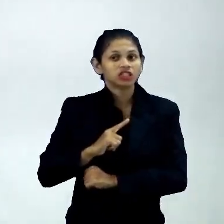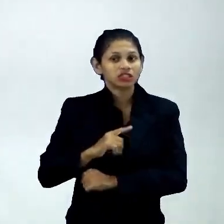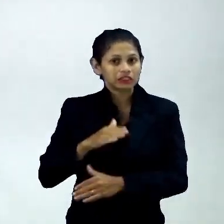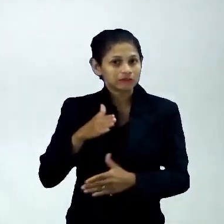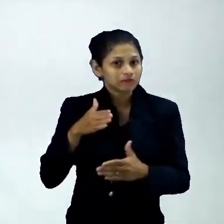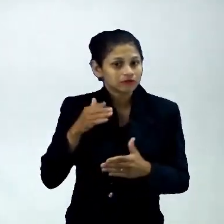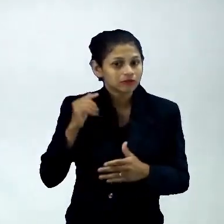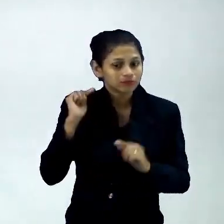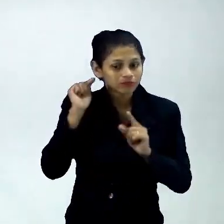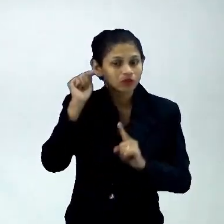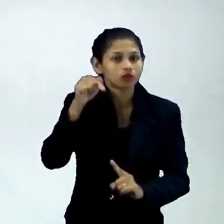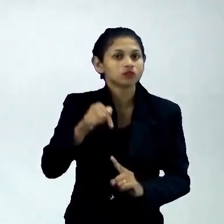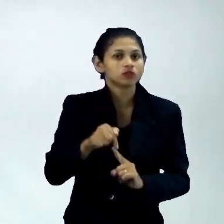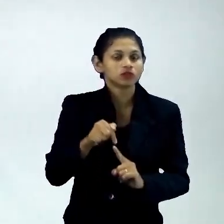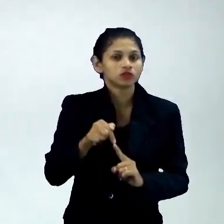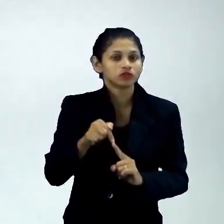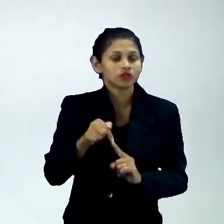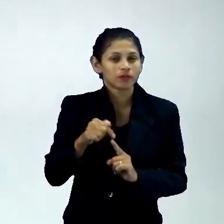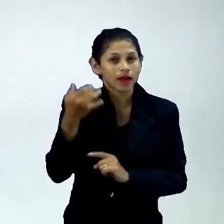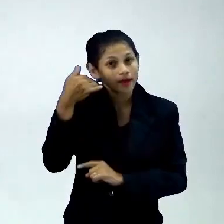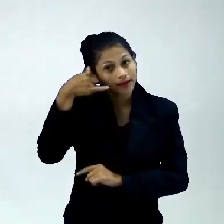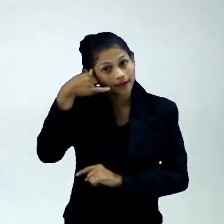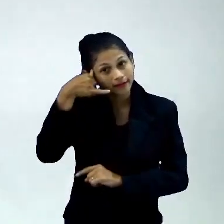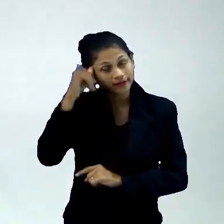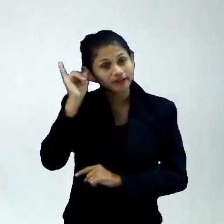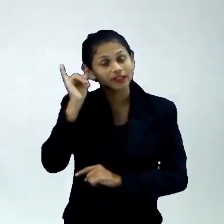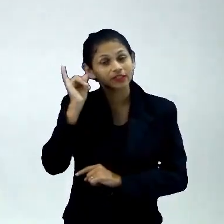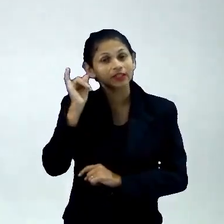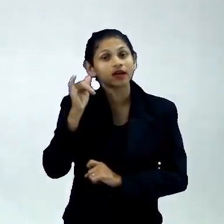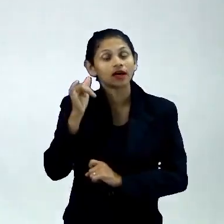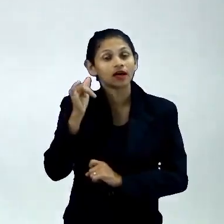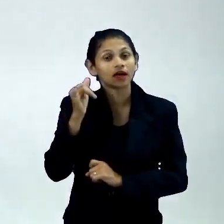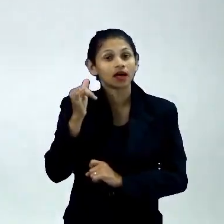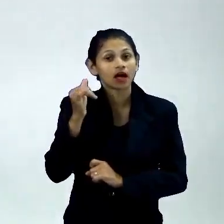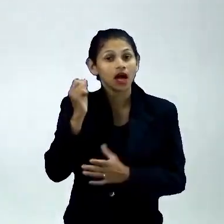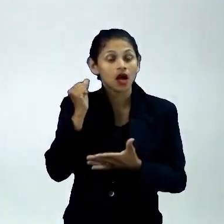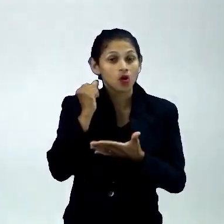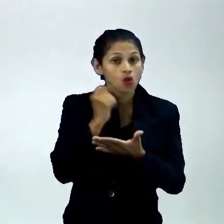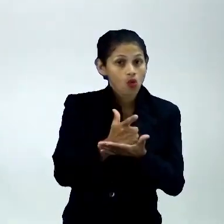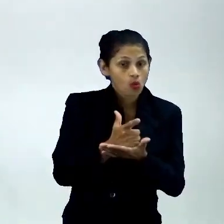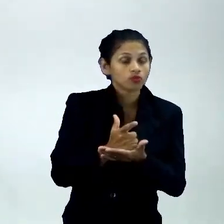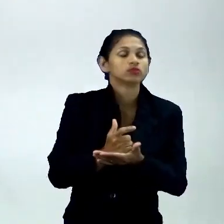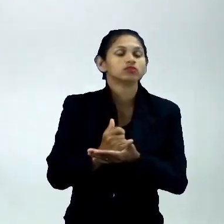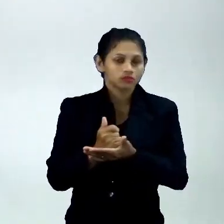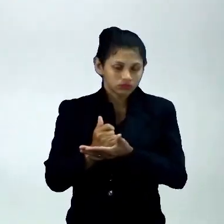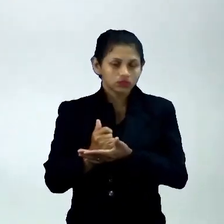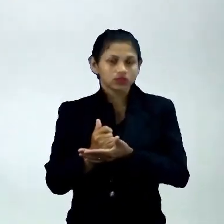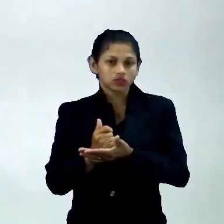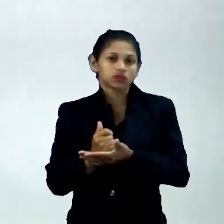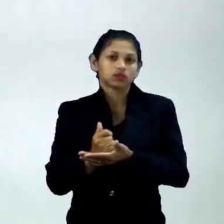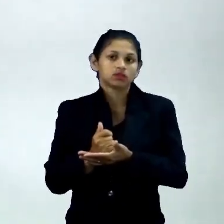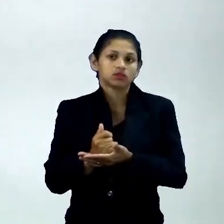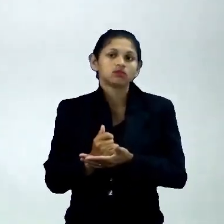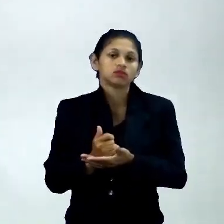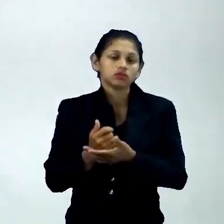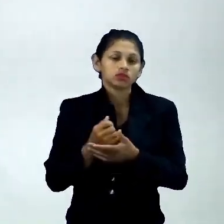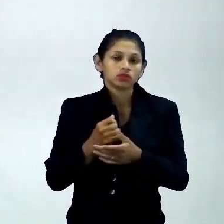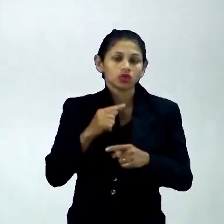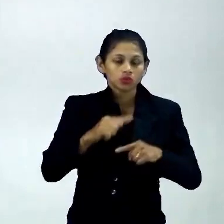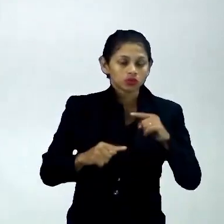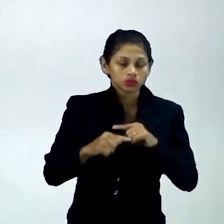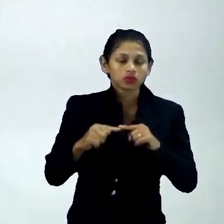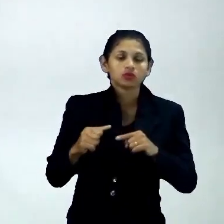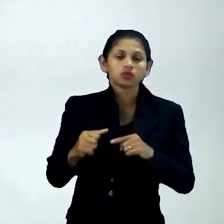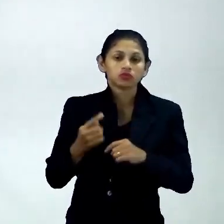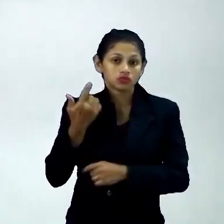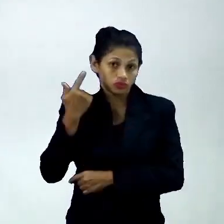para evitar a importação de produtos de outros países. A ideia é que o consumo fosse apenas dentro aí do